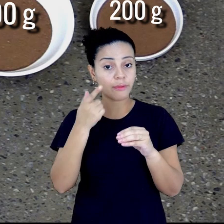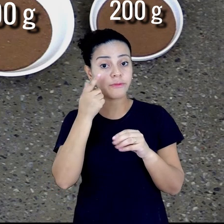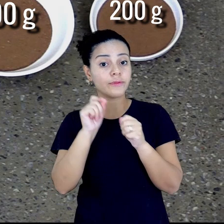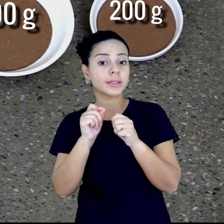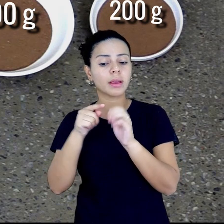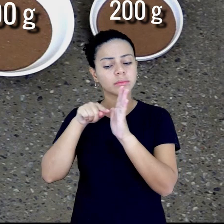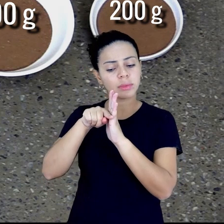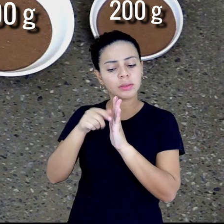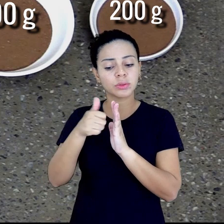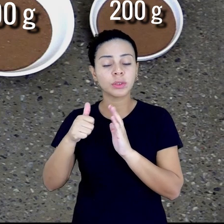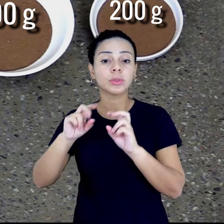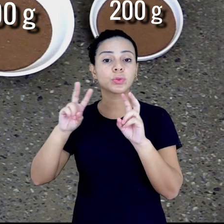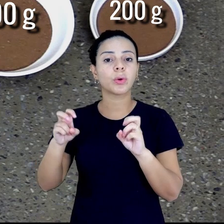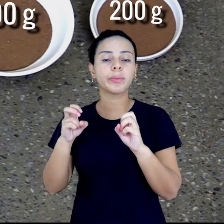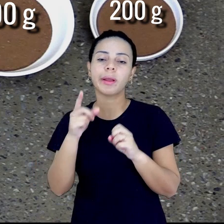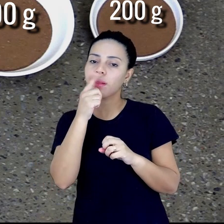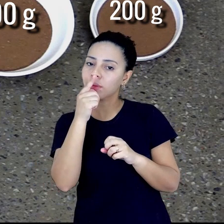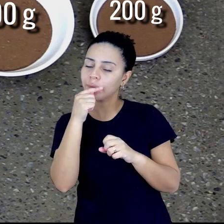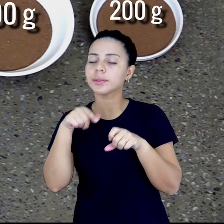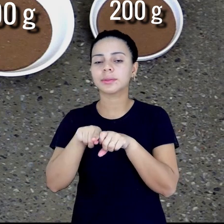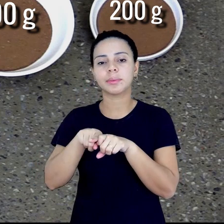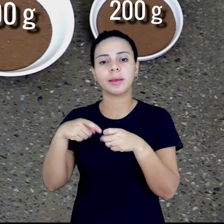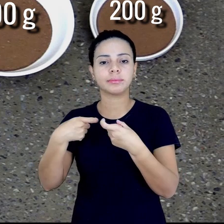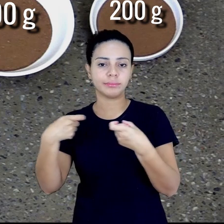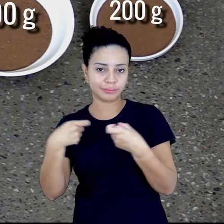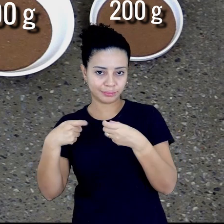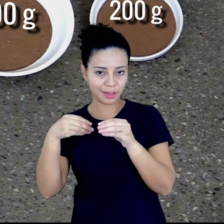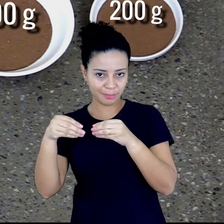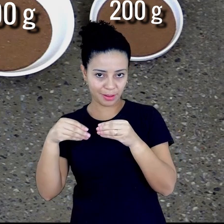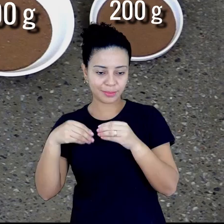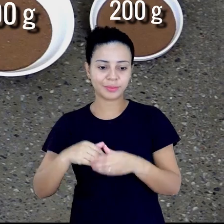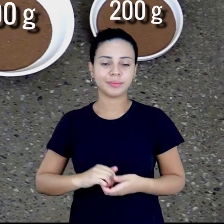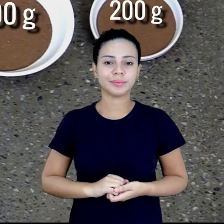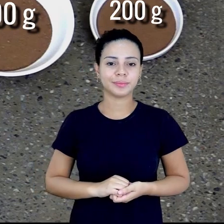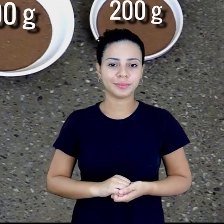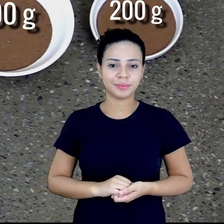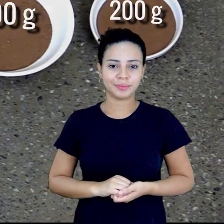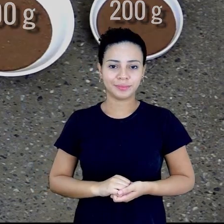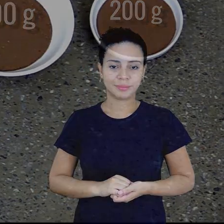solo para a realização dos ensaios de limite de liquidez e plasticidade.